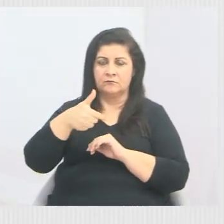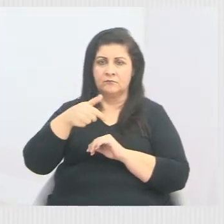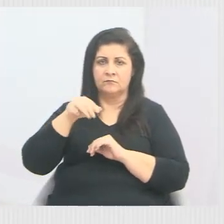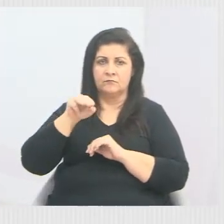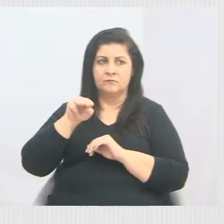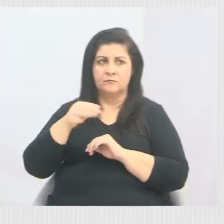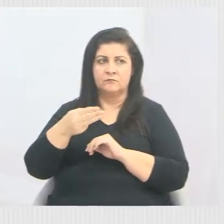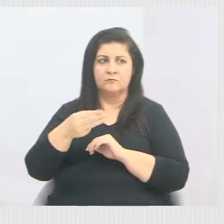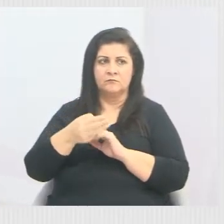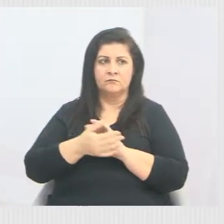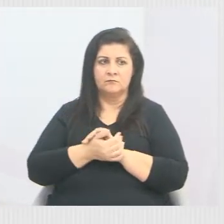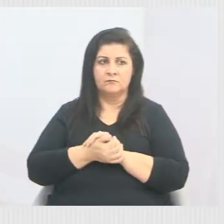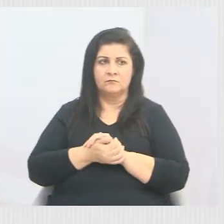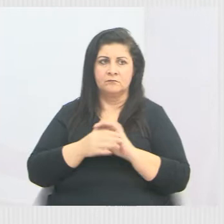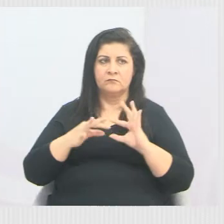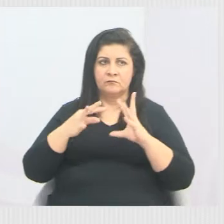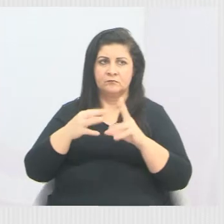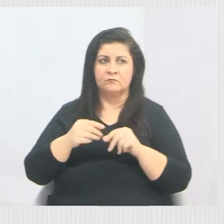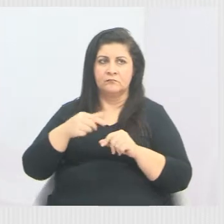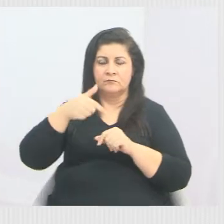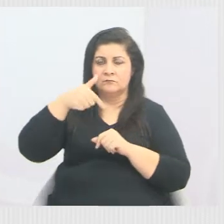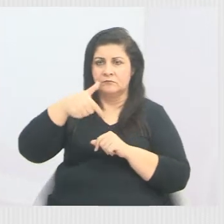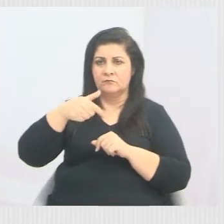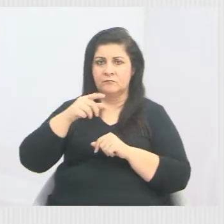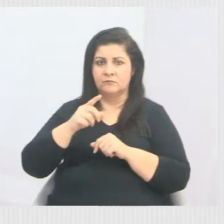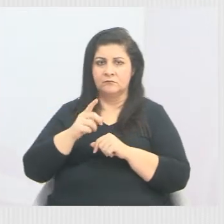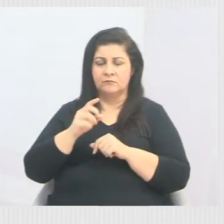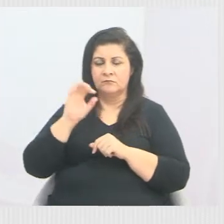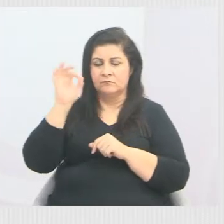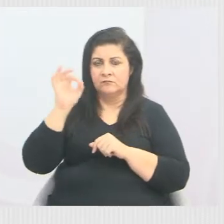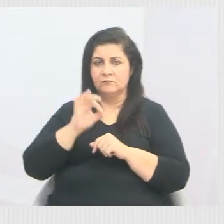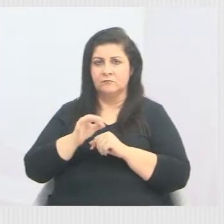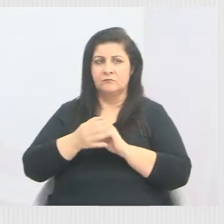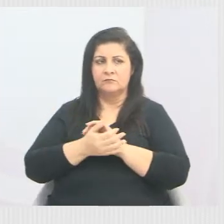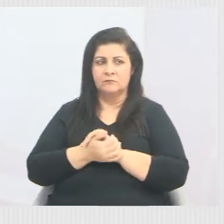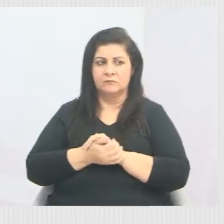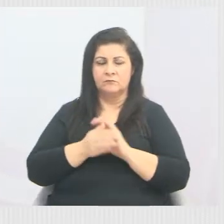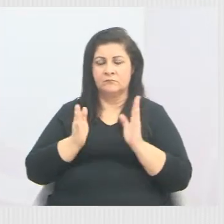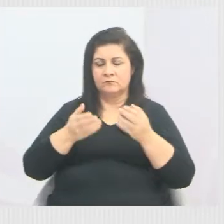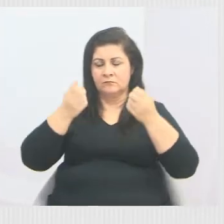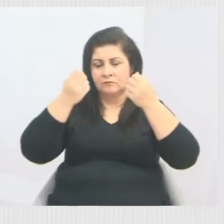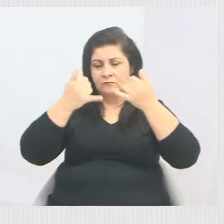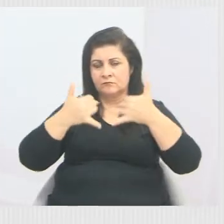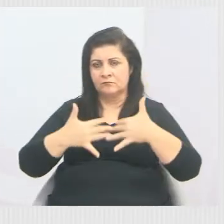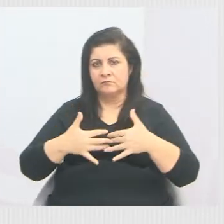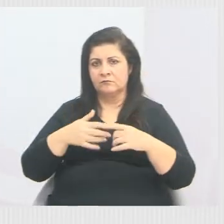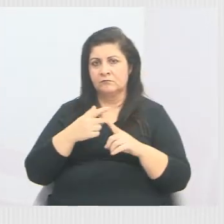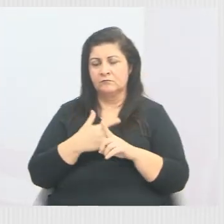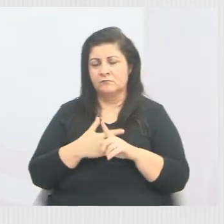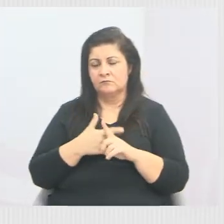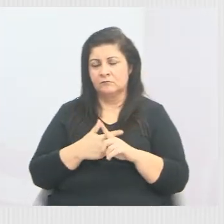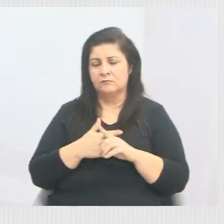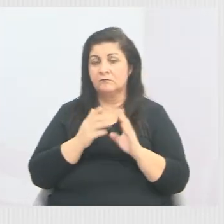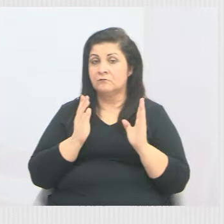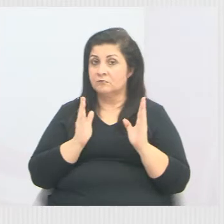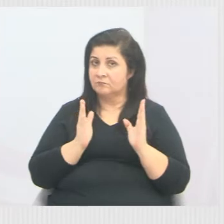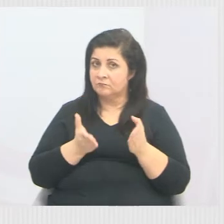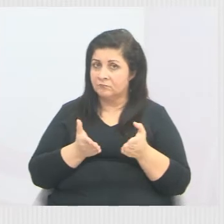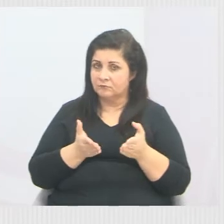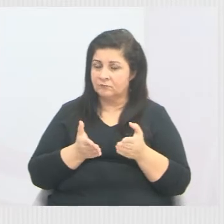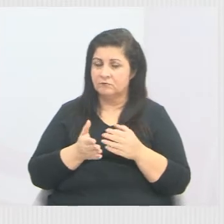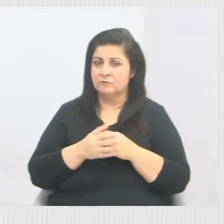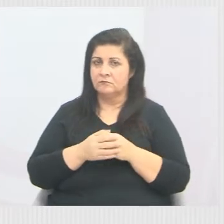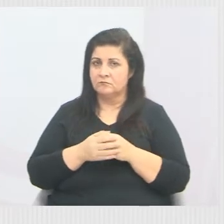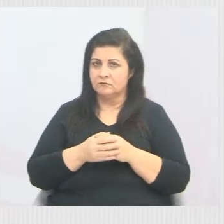17.255.000, que chegou a 7,55%. Como eu expliquei, esse baixo valor, neste momento, está